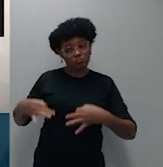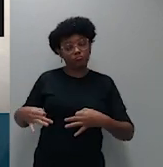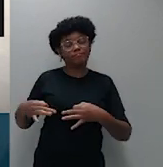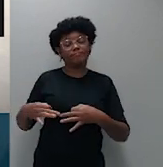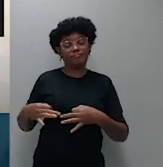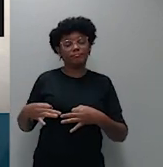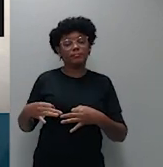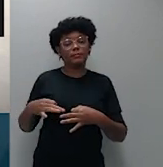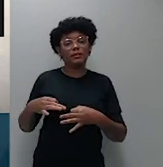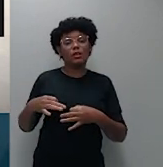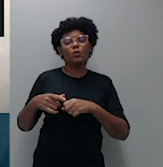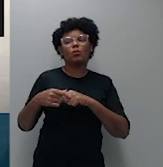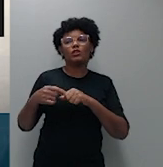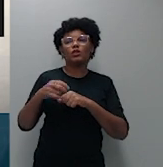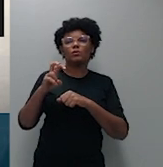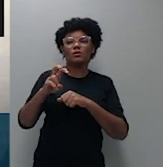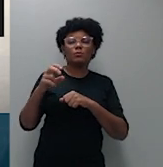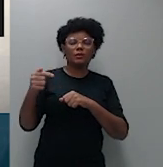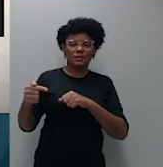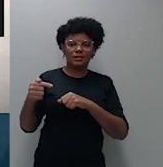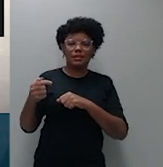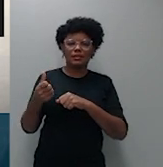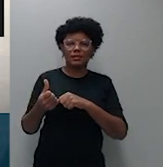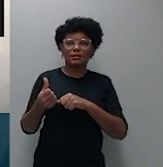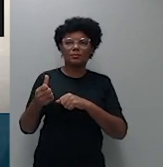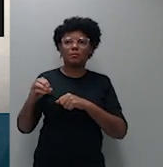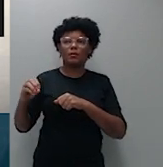Artigo 57 da lei 6.015